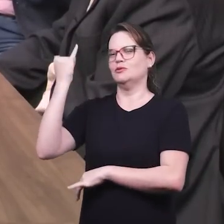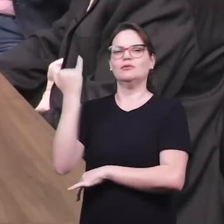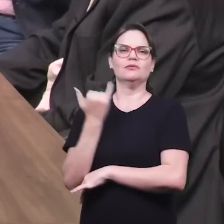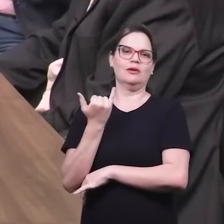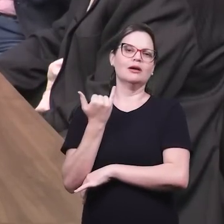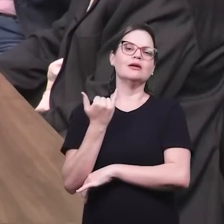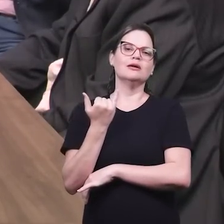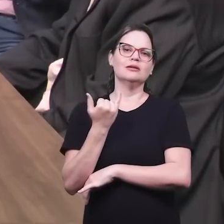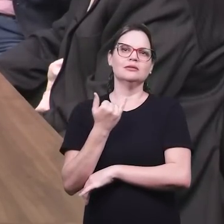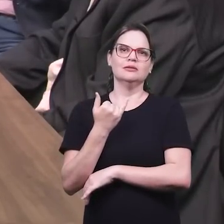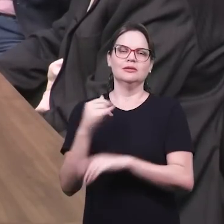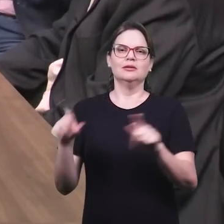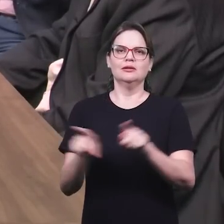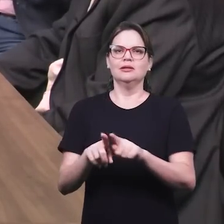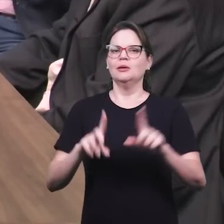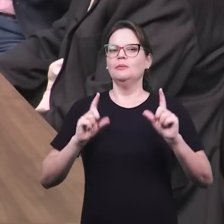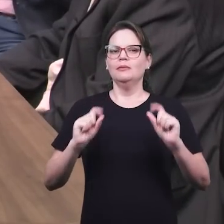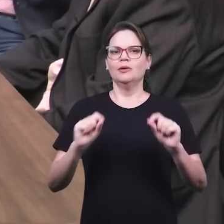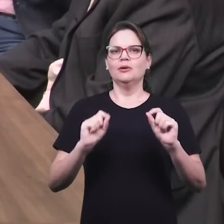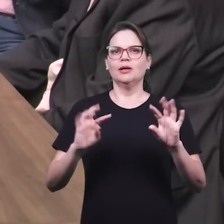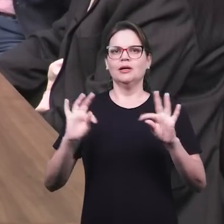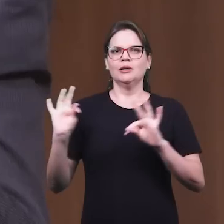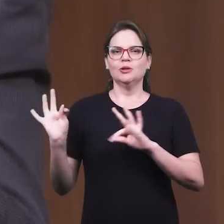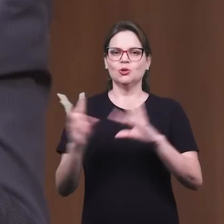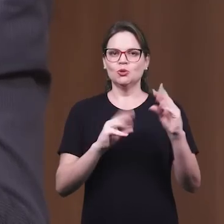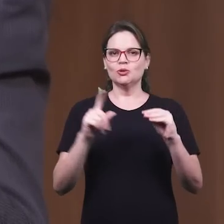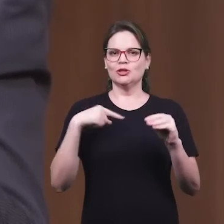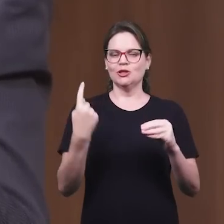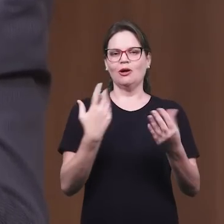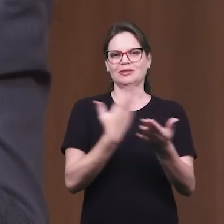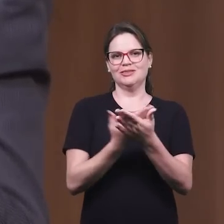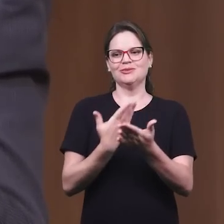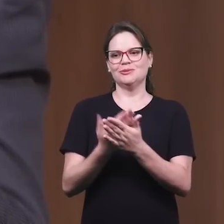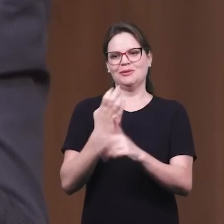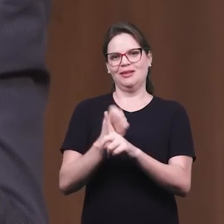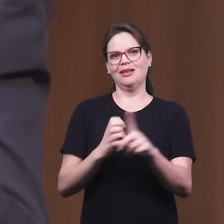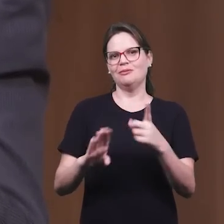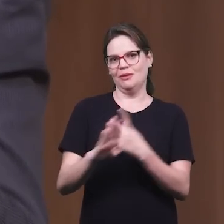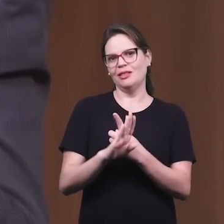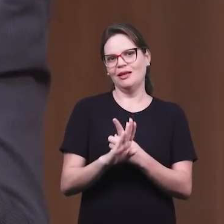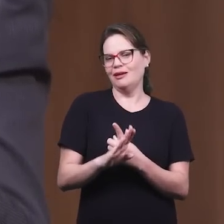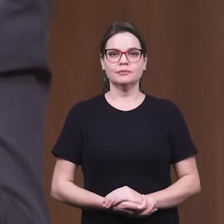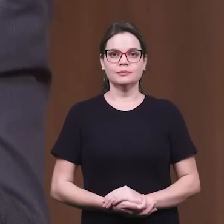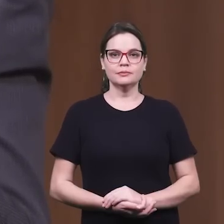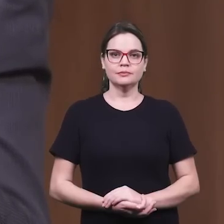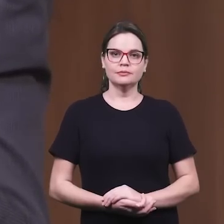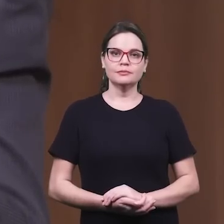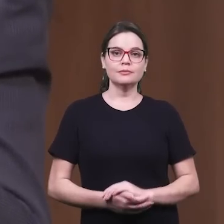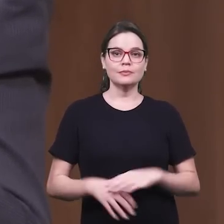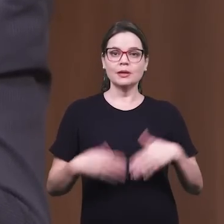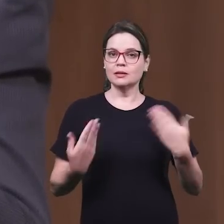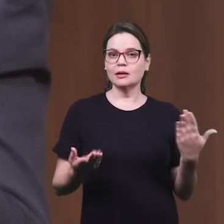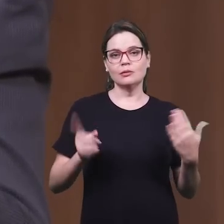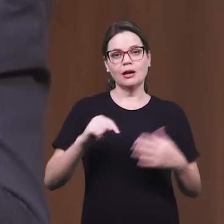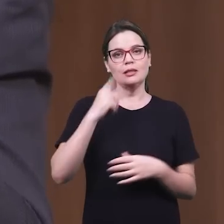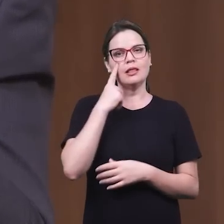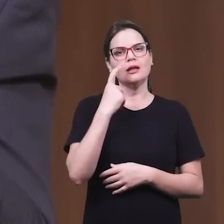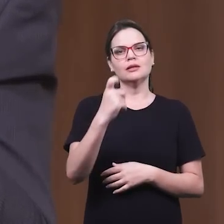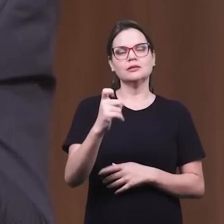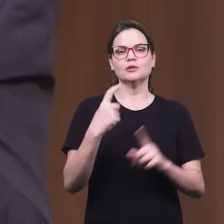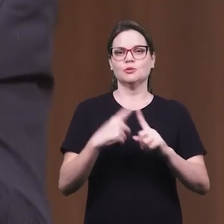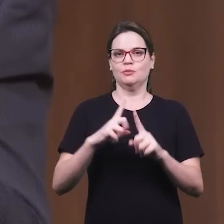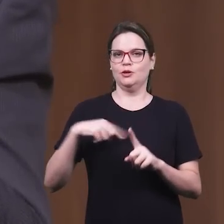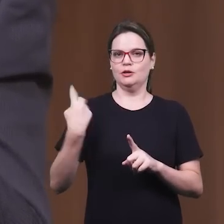podemos dizer, de forma prática, aquilo que fazemos, inclusive, na escola bíblica dominical. Sim. Não é? Então, é muito interessante que nós